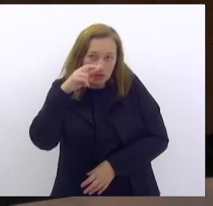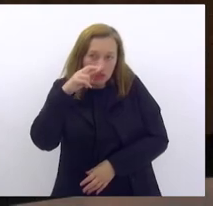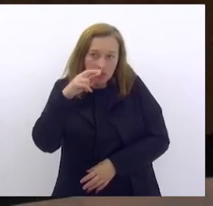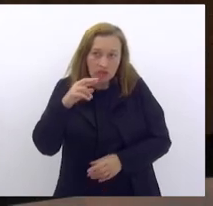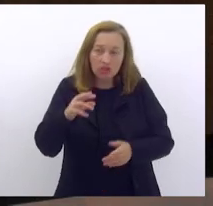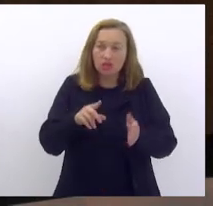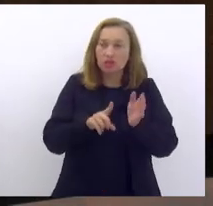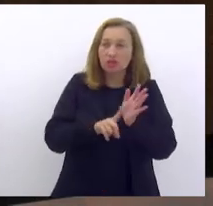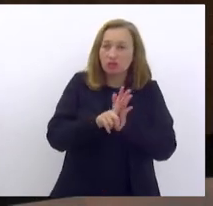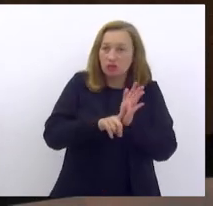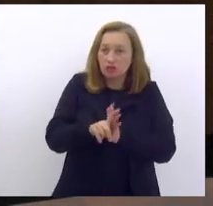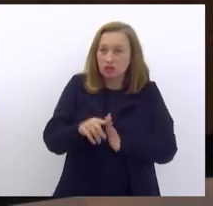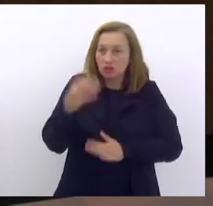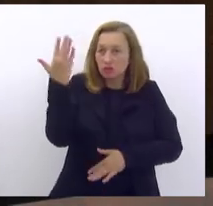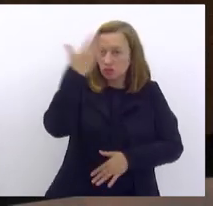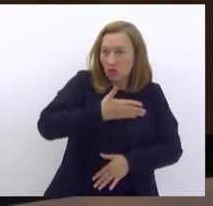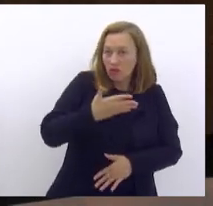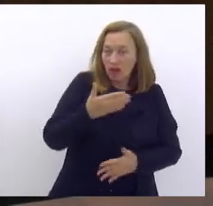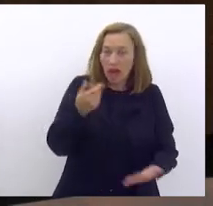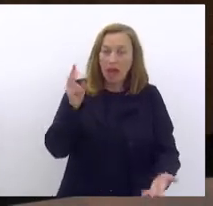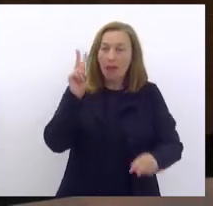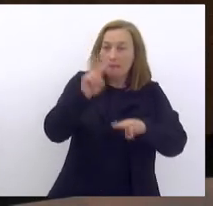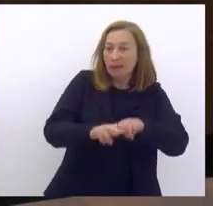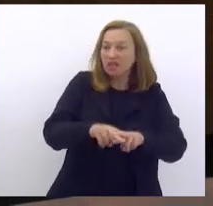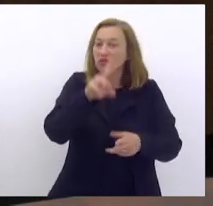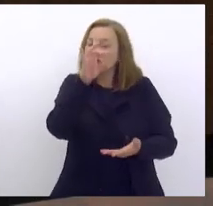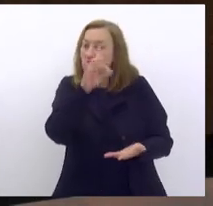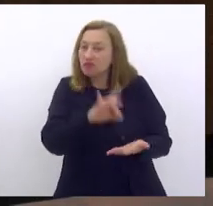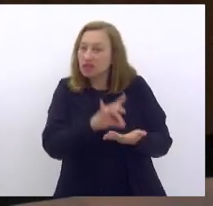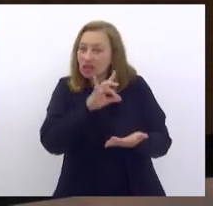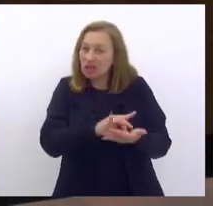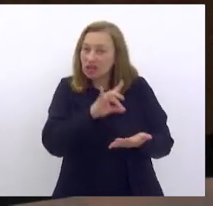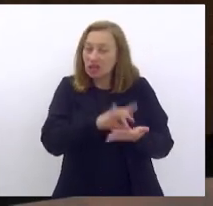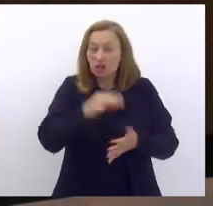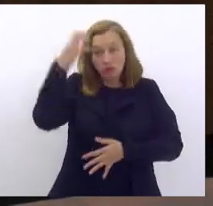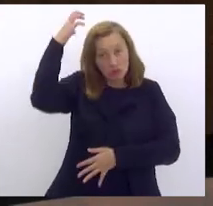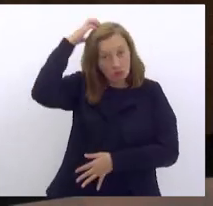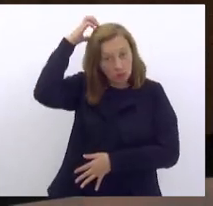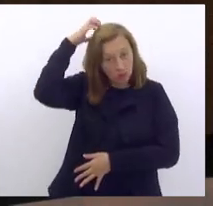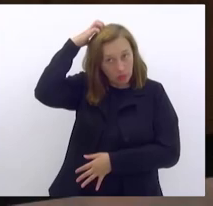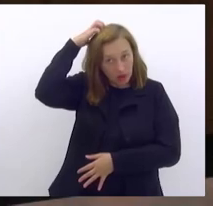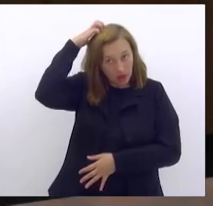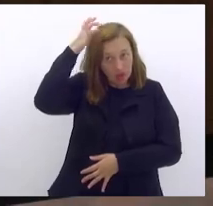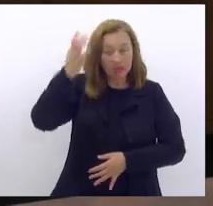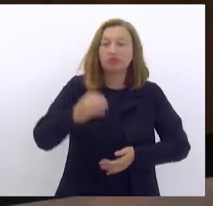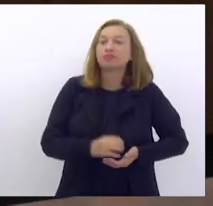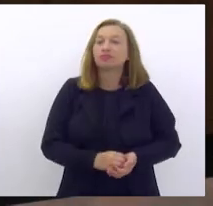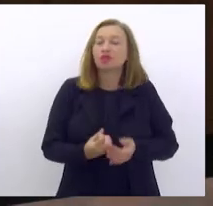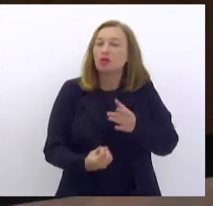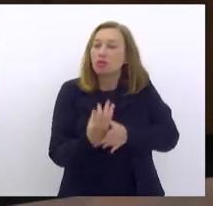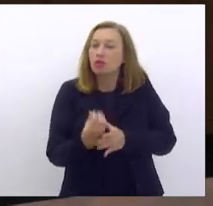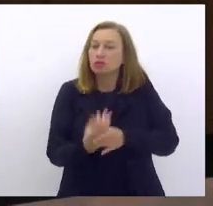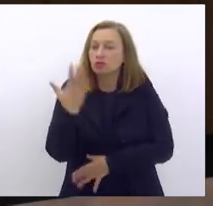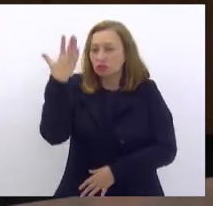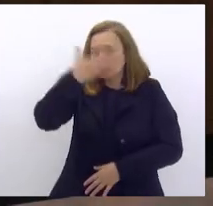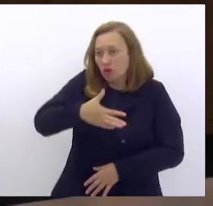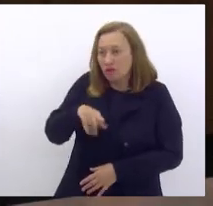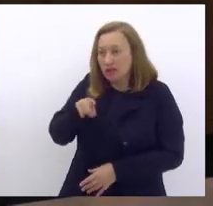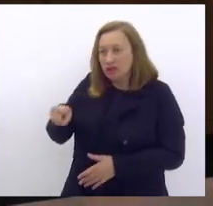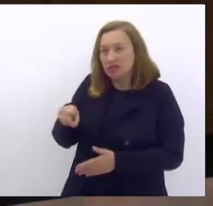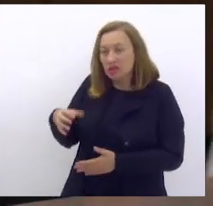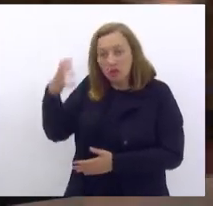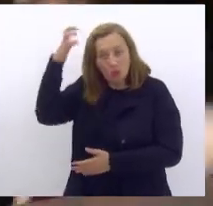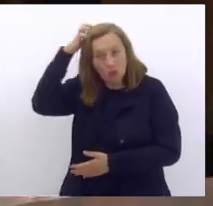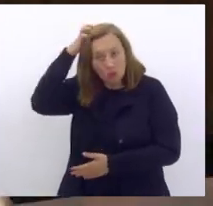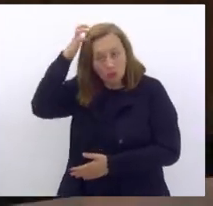verdadeiros criminosos e produza robustas provas para eles serem condenados.